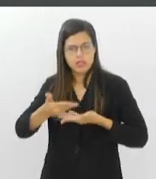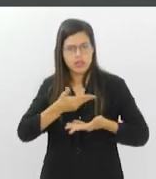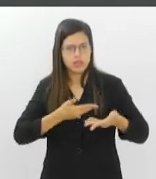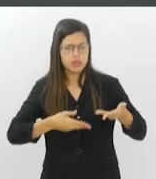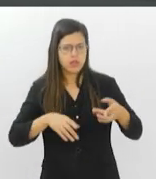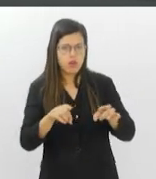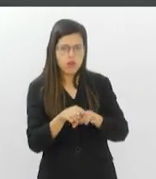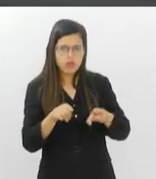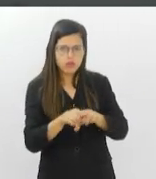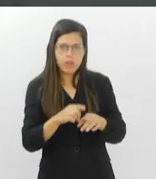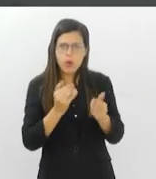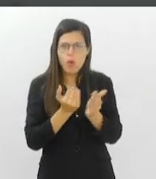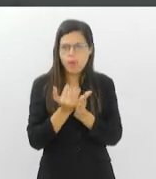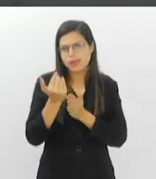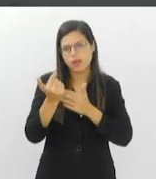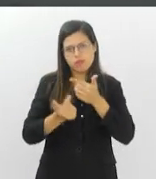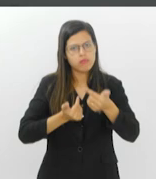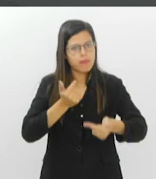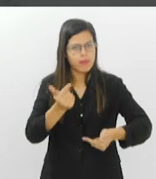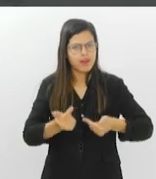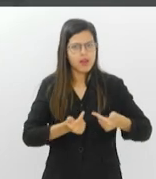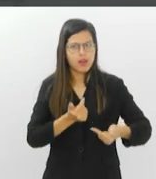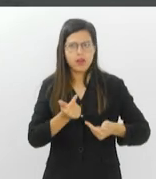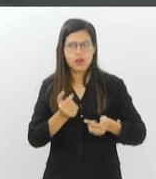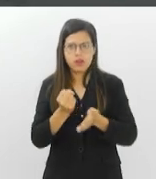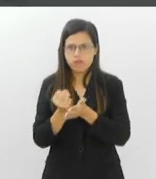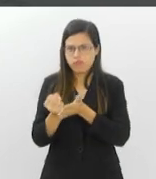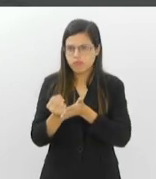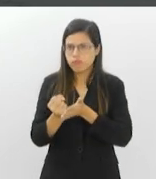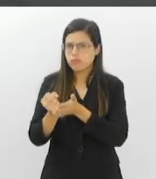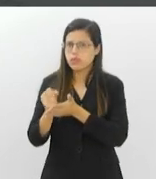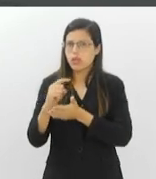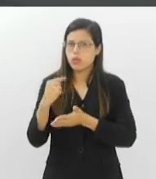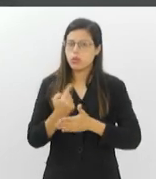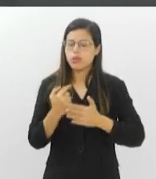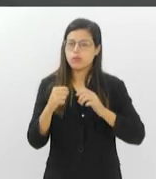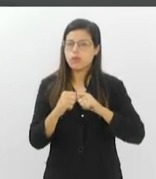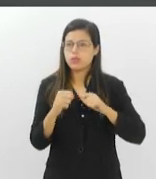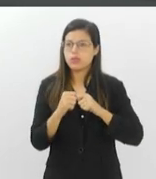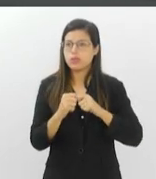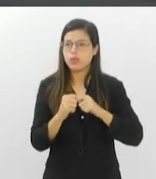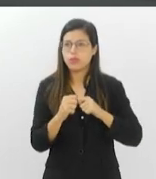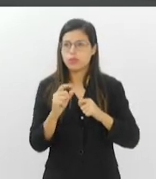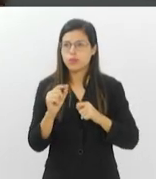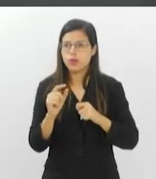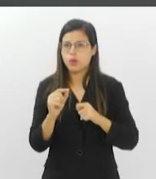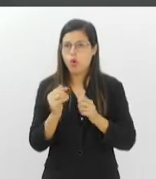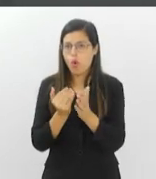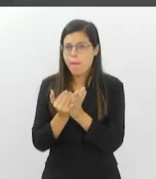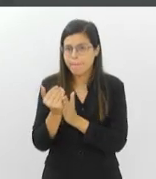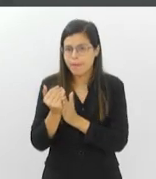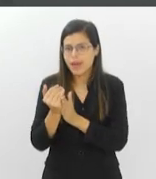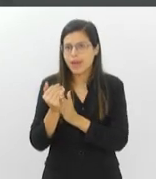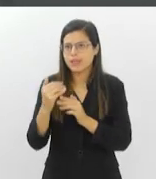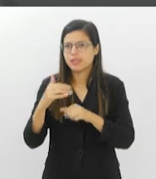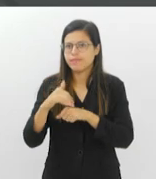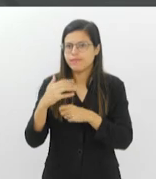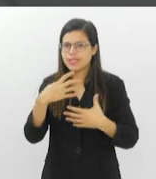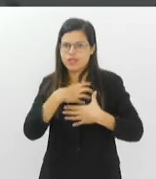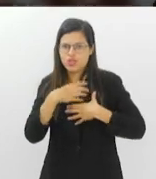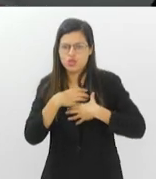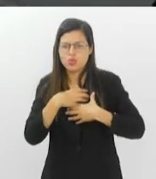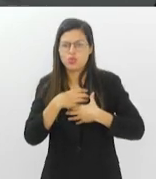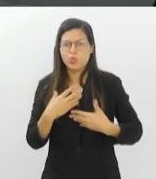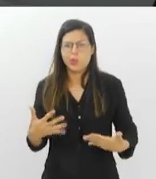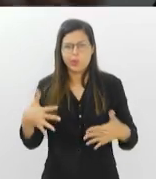mundo do trabalho. Nós trabalhamos de uma forma para que eles comecem a cada vez mais estarem se sentindo incluídos e também